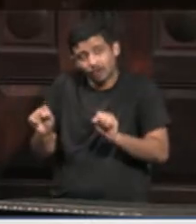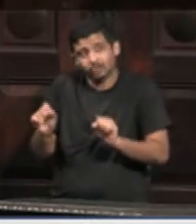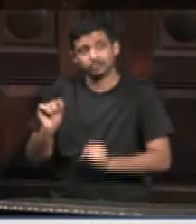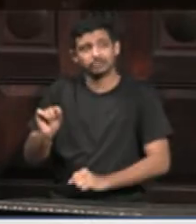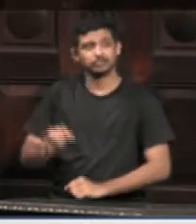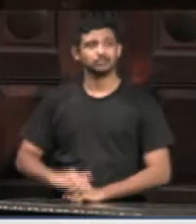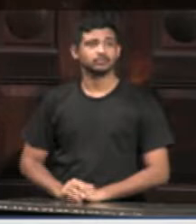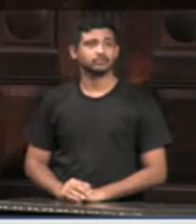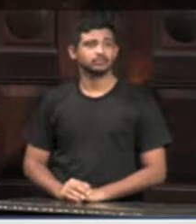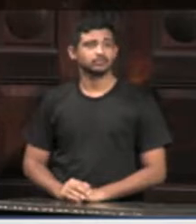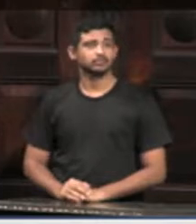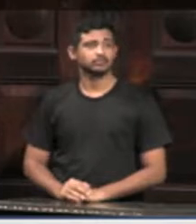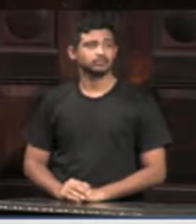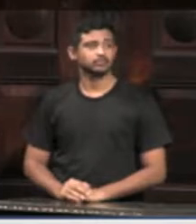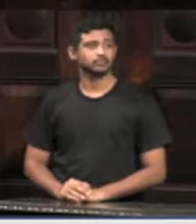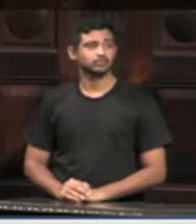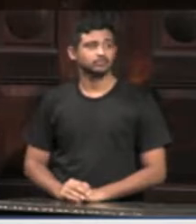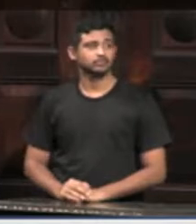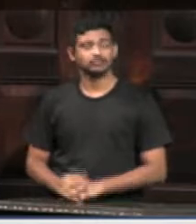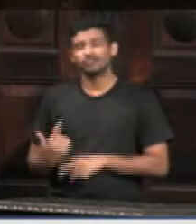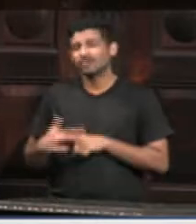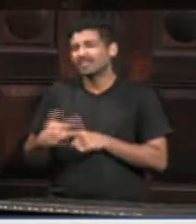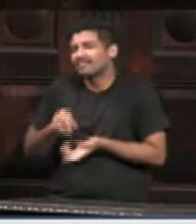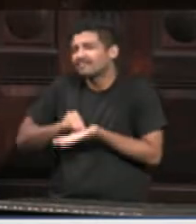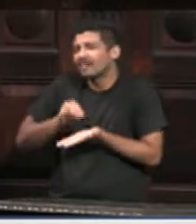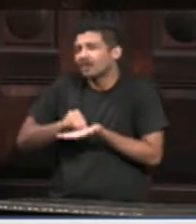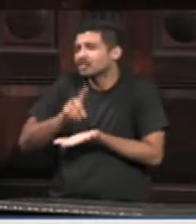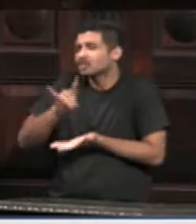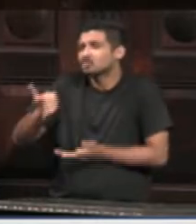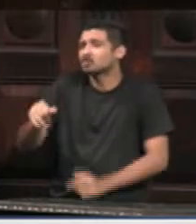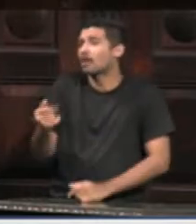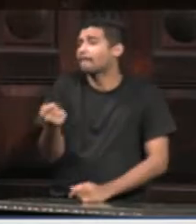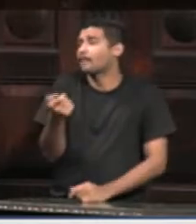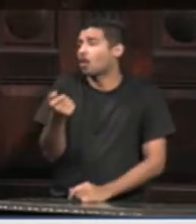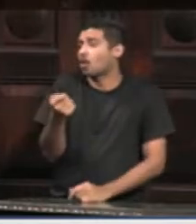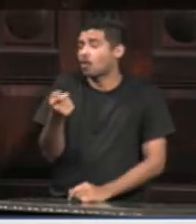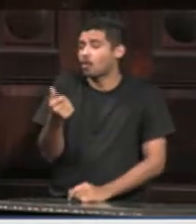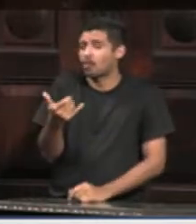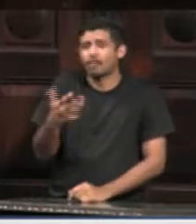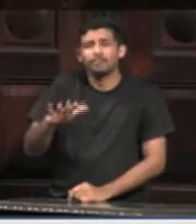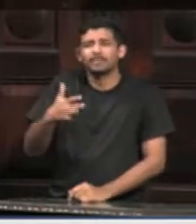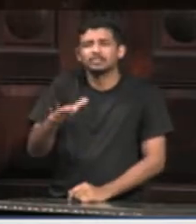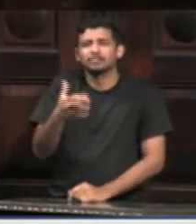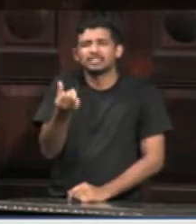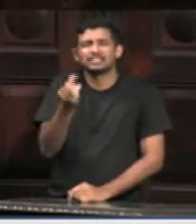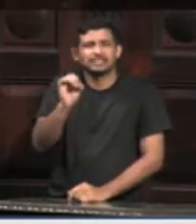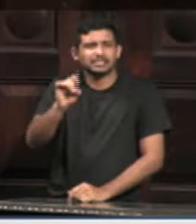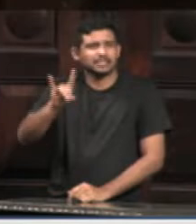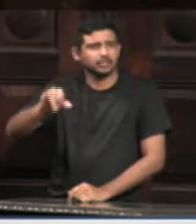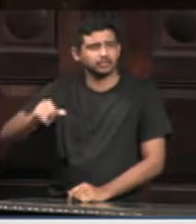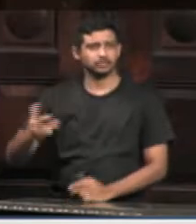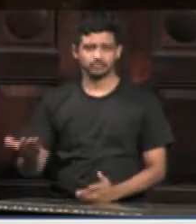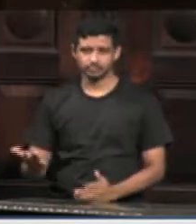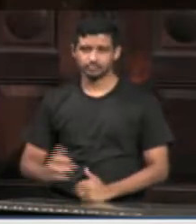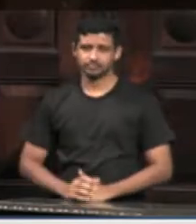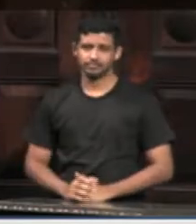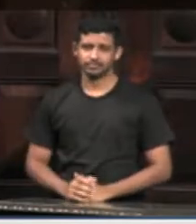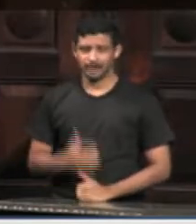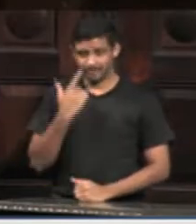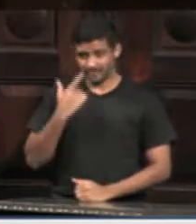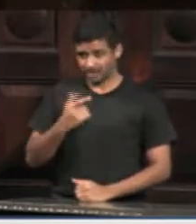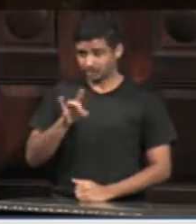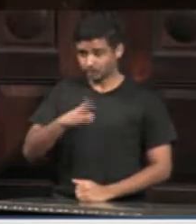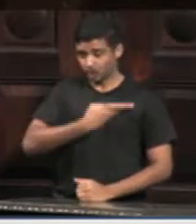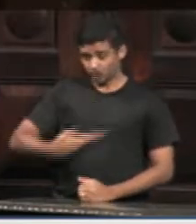e daqui a pouco, são poucos dias, temos pouco mais de 60 dias de governo